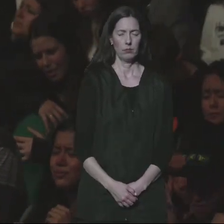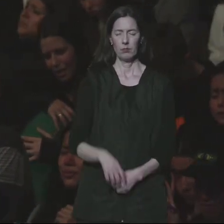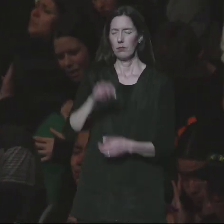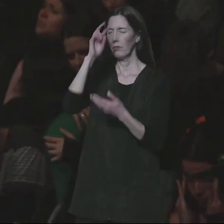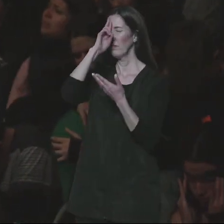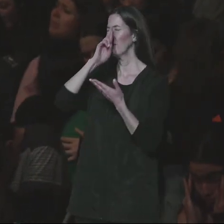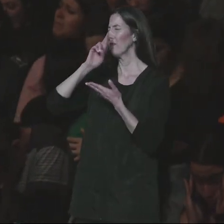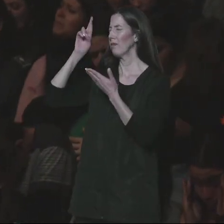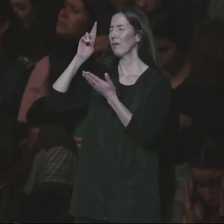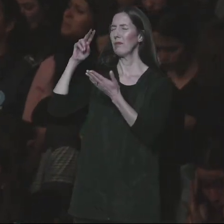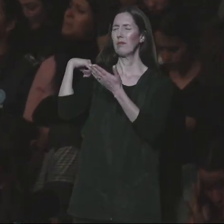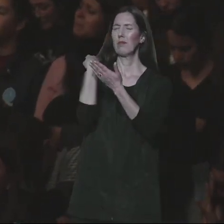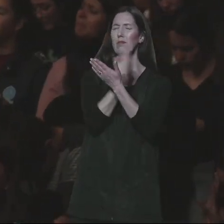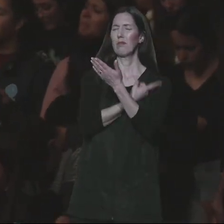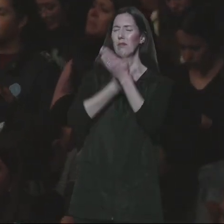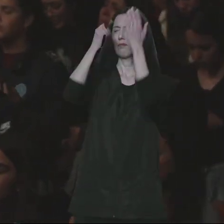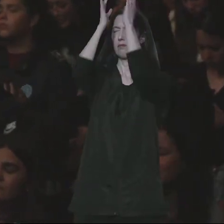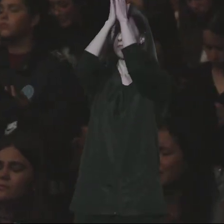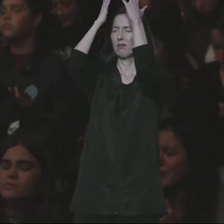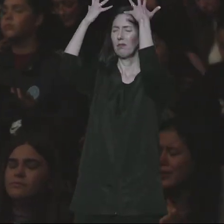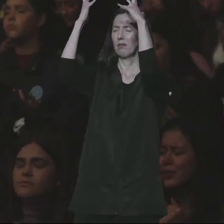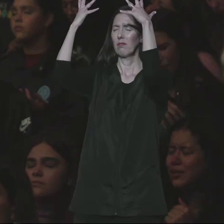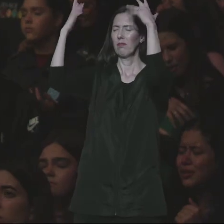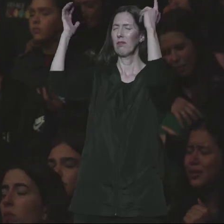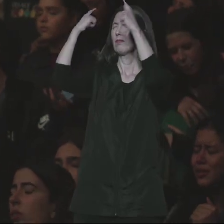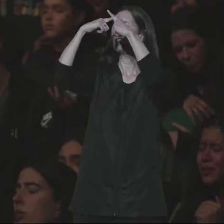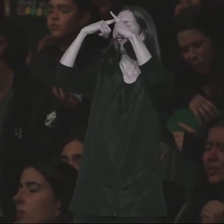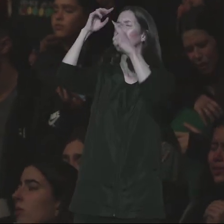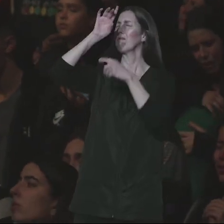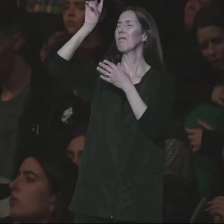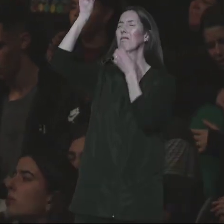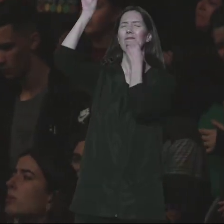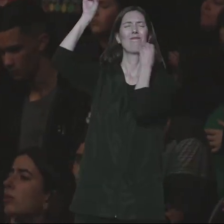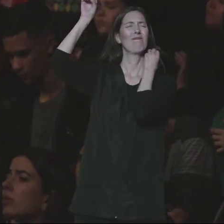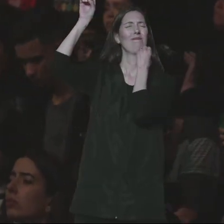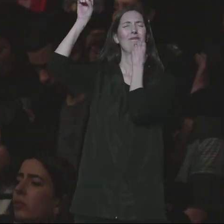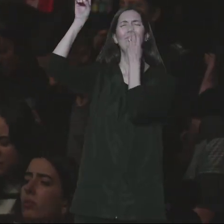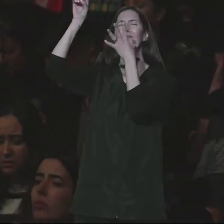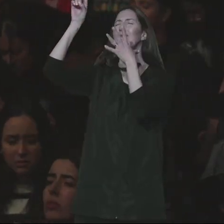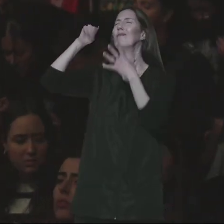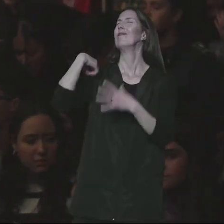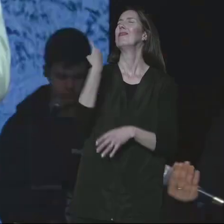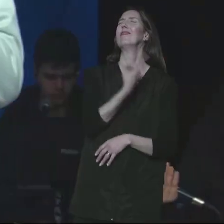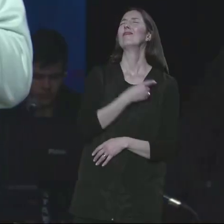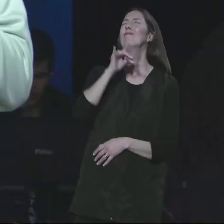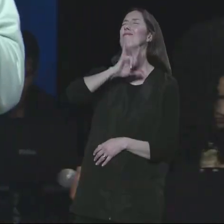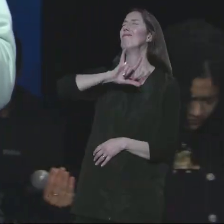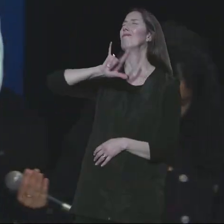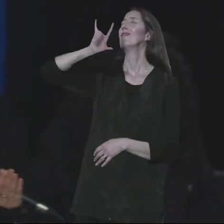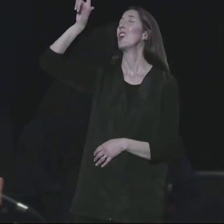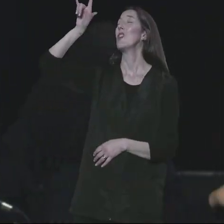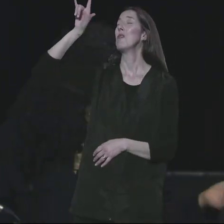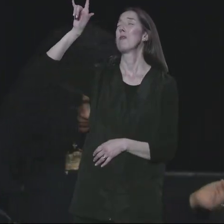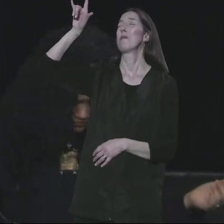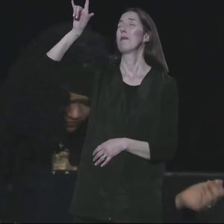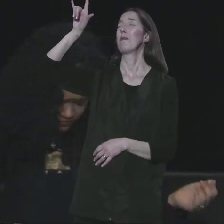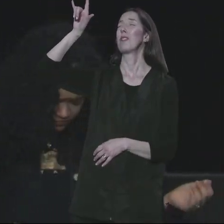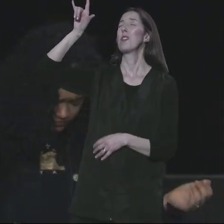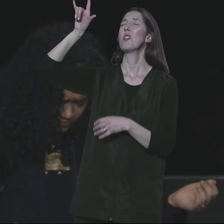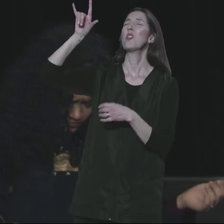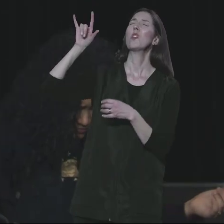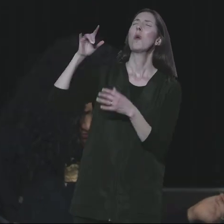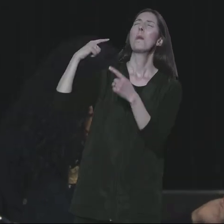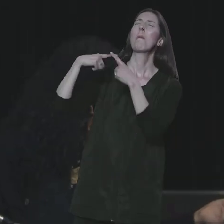Senhor, nós te exaltamos, porque o Senhor é bom. Nós te amamos não apenas pelo que o